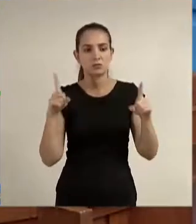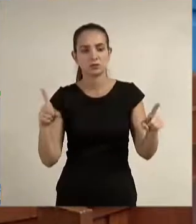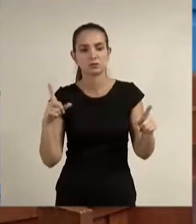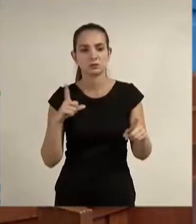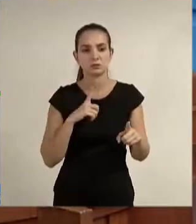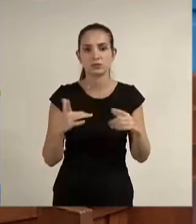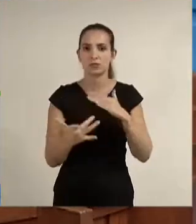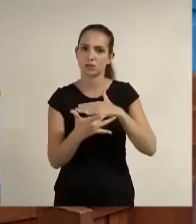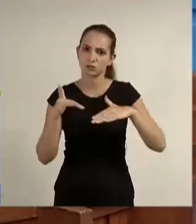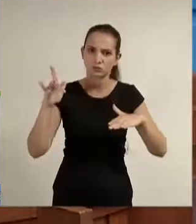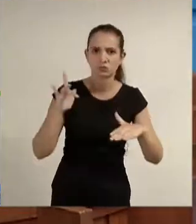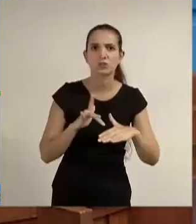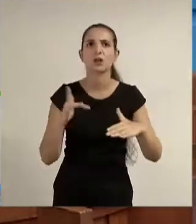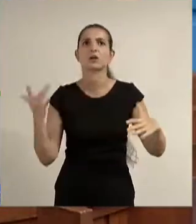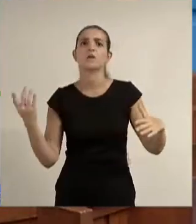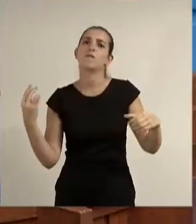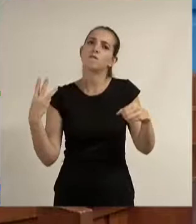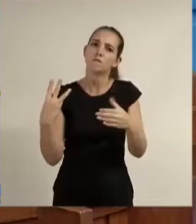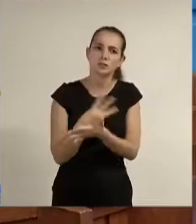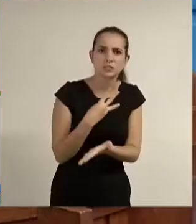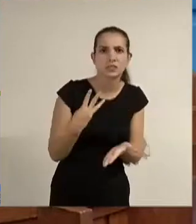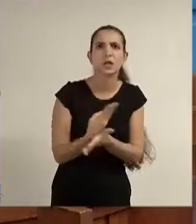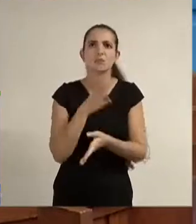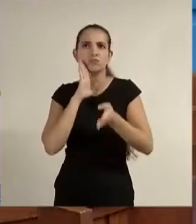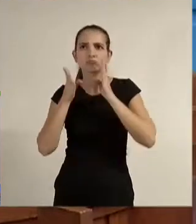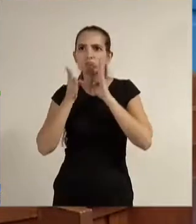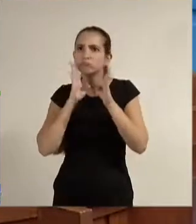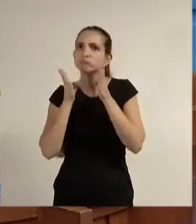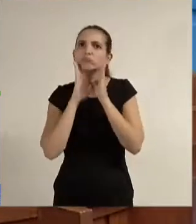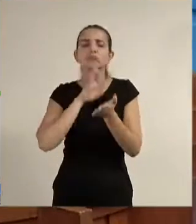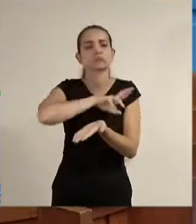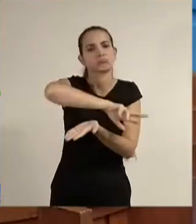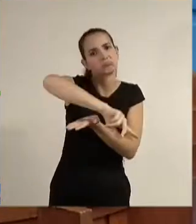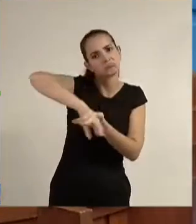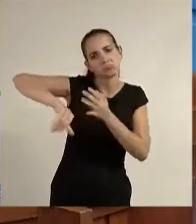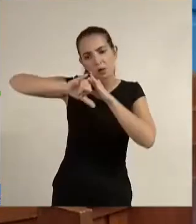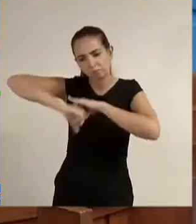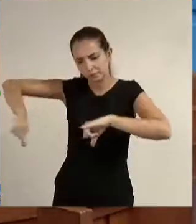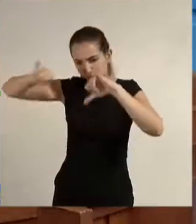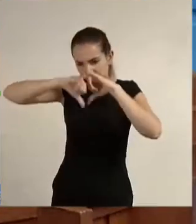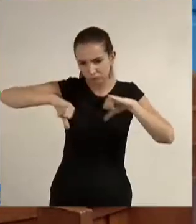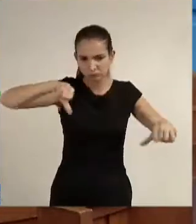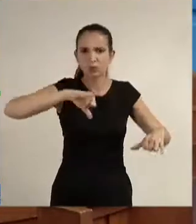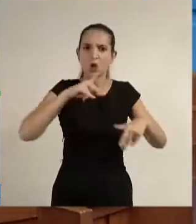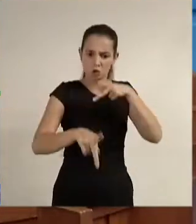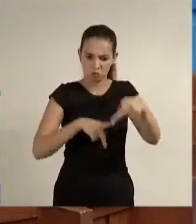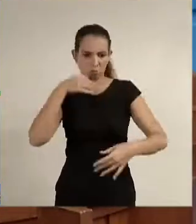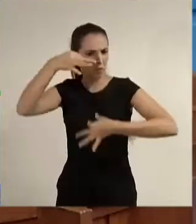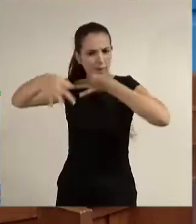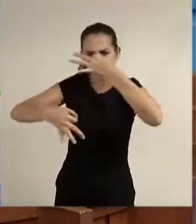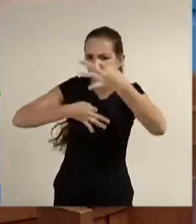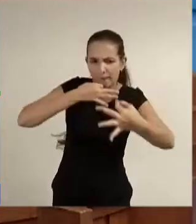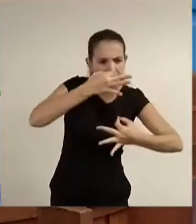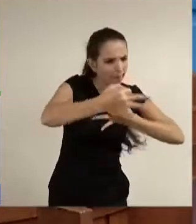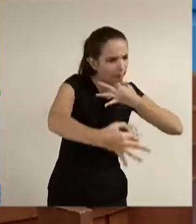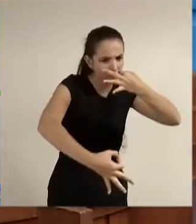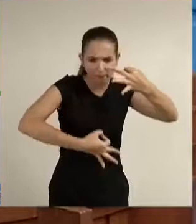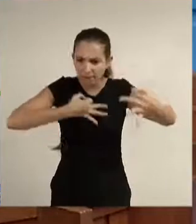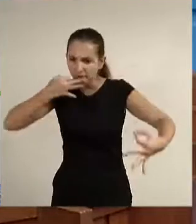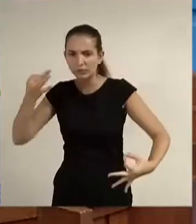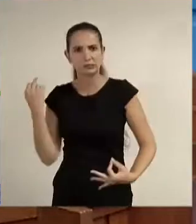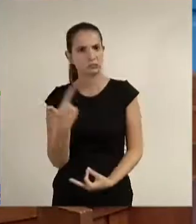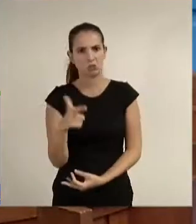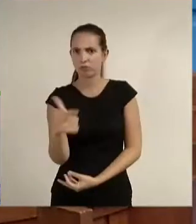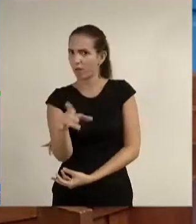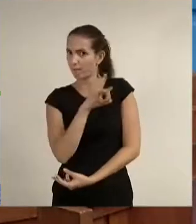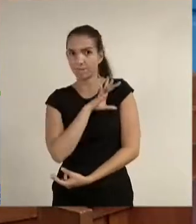sociais, do Facebook, do WhatsApp, nós temos essa ligação direta. As pessoas se manifestam sem nenhum medo, não